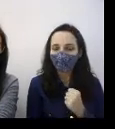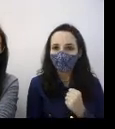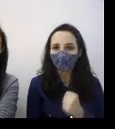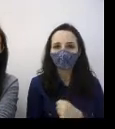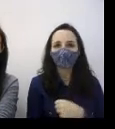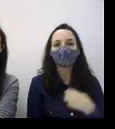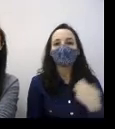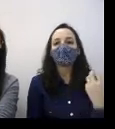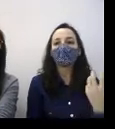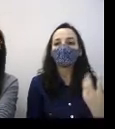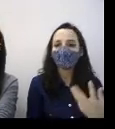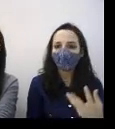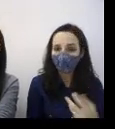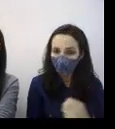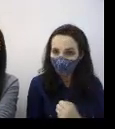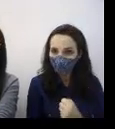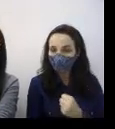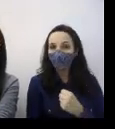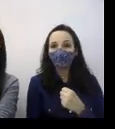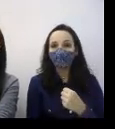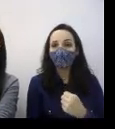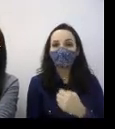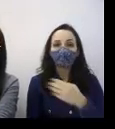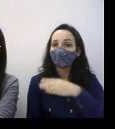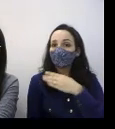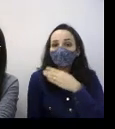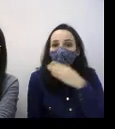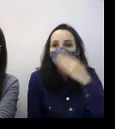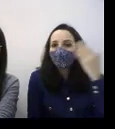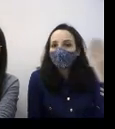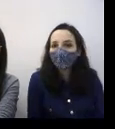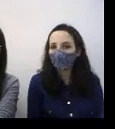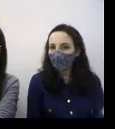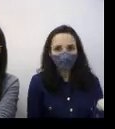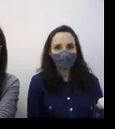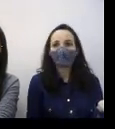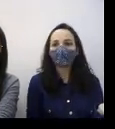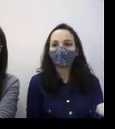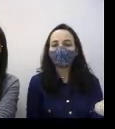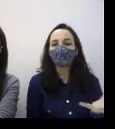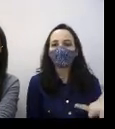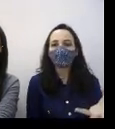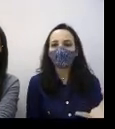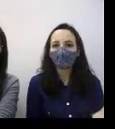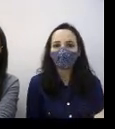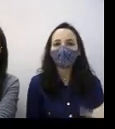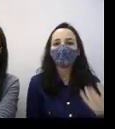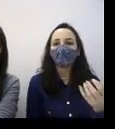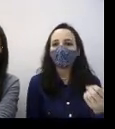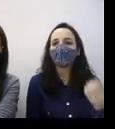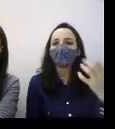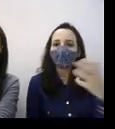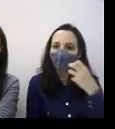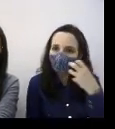acolhimento com as crianças, com esses sentimentos, porque nós ficamos um tempão sem o contato